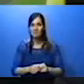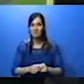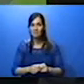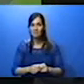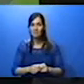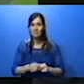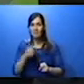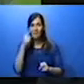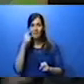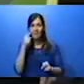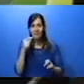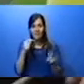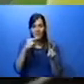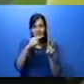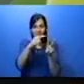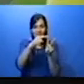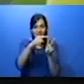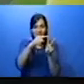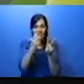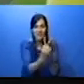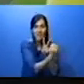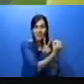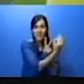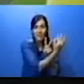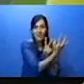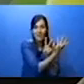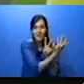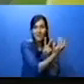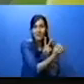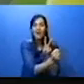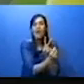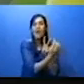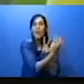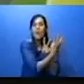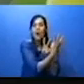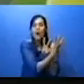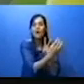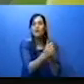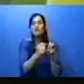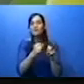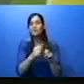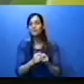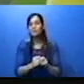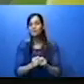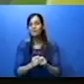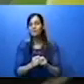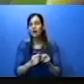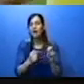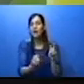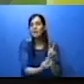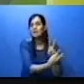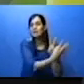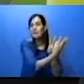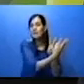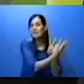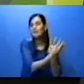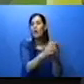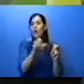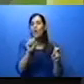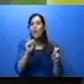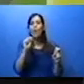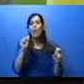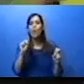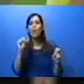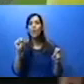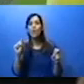depois. Ou seja, raiz cúbica de 8 é 2, pois 2 vezes 2 vezes 2, ou 2